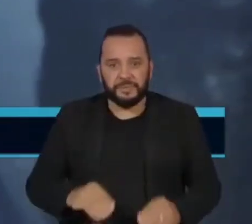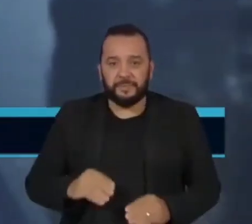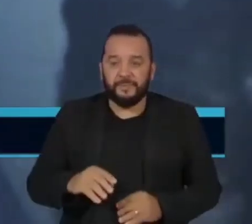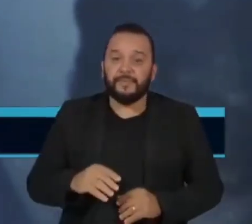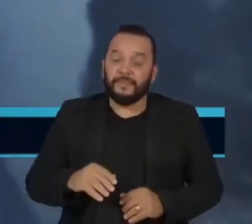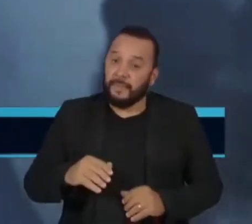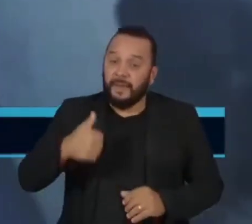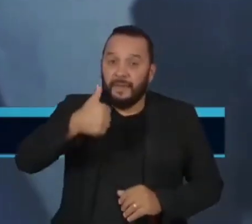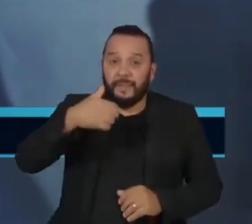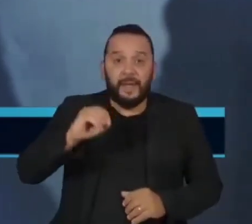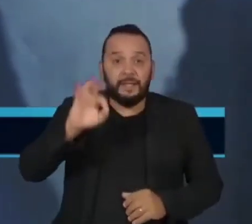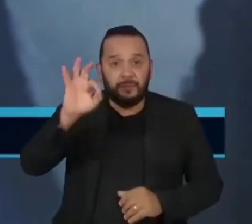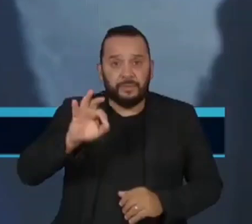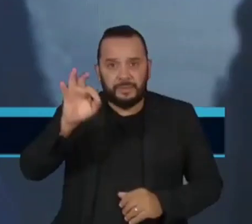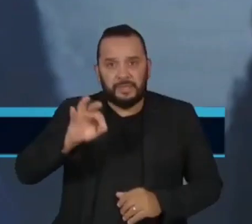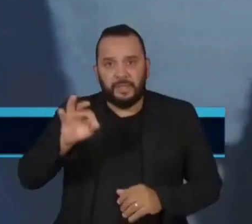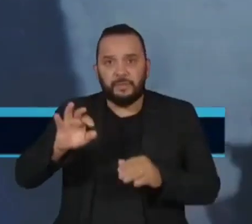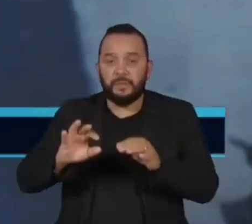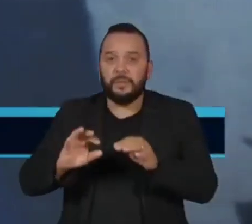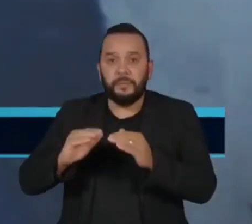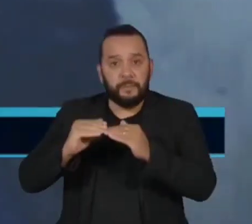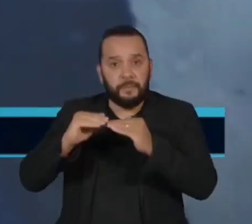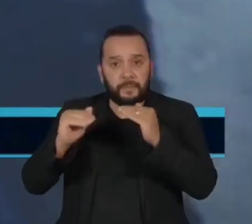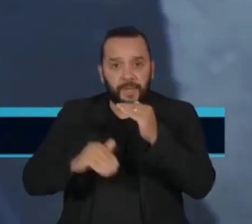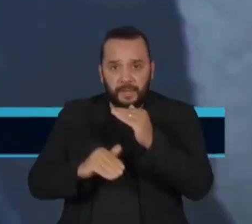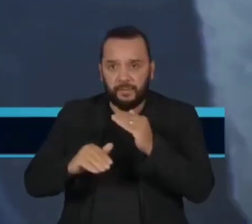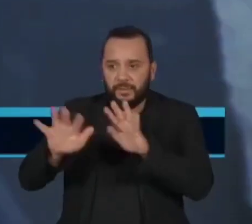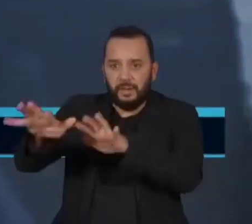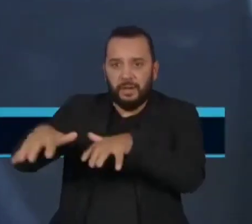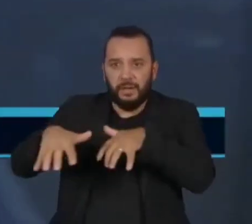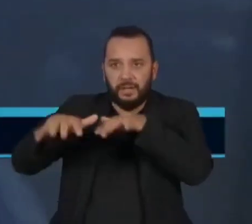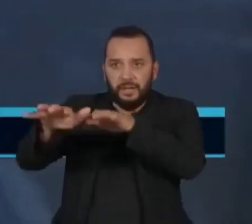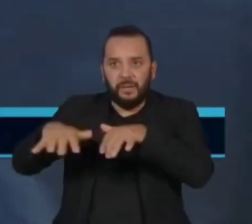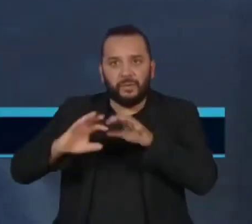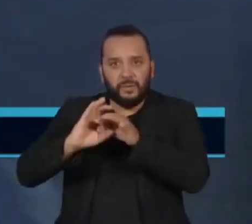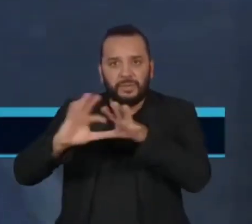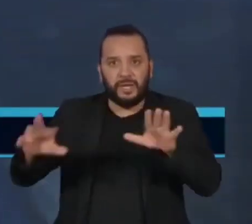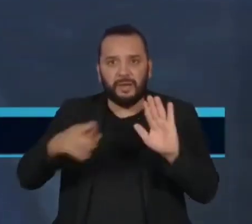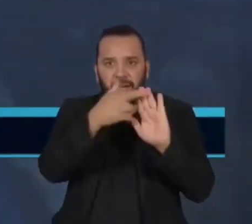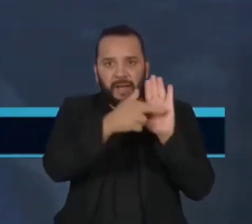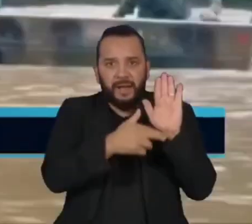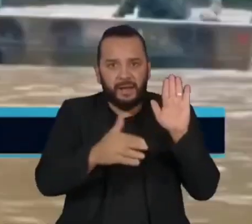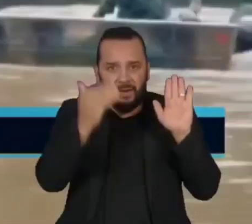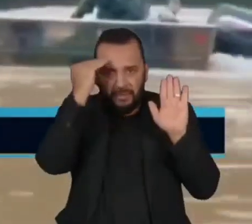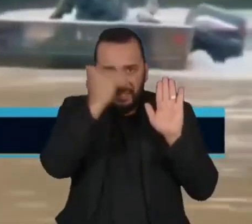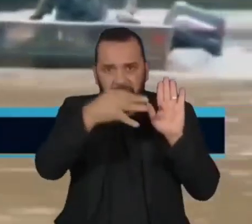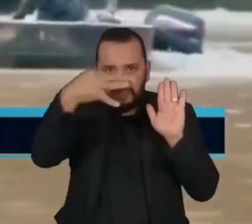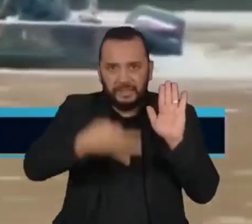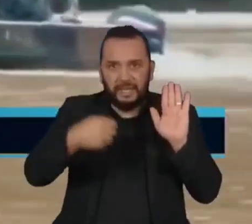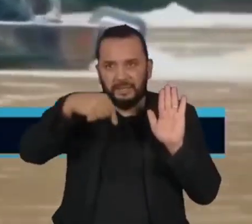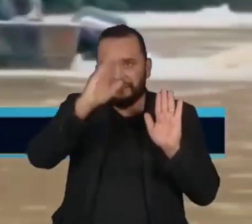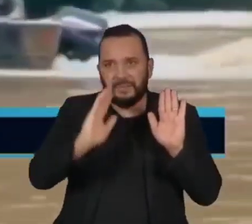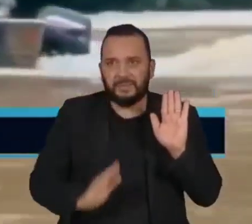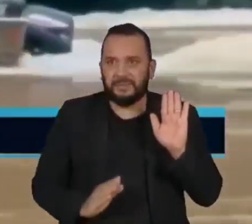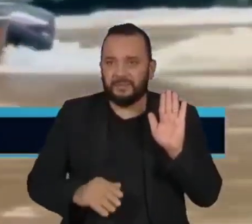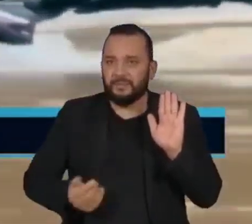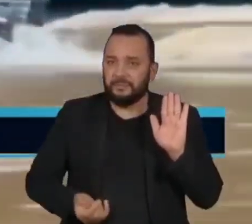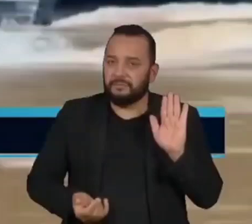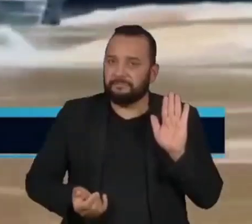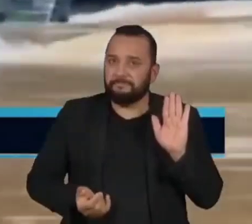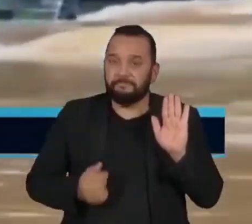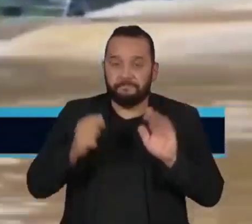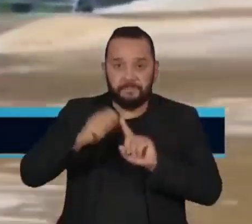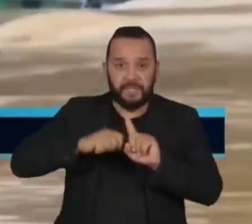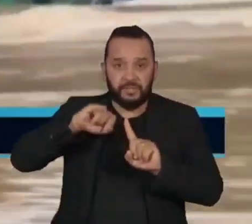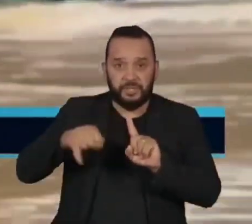menos de 10% dos garimpos autorizados cumprem os critérios para a prática da atividade no país. Desde janeiro do ano passado,